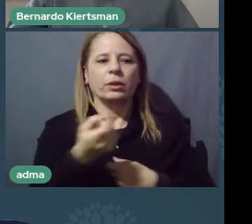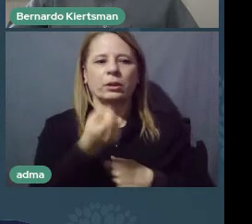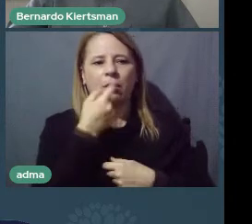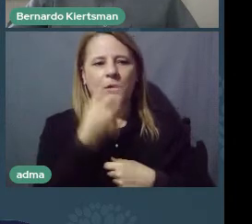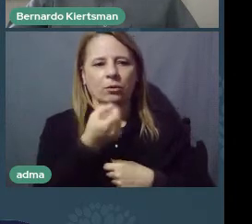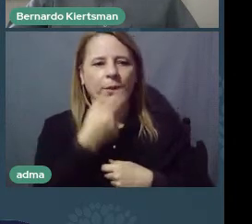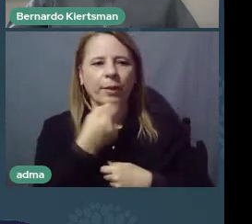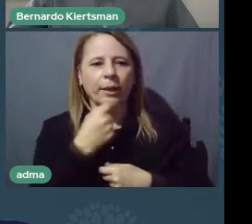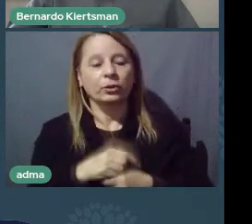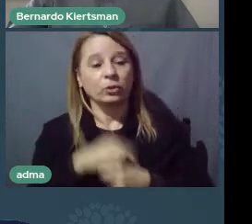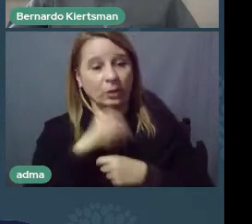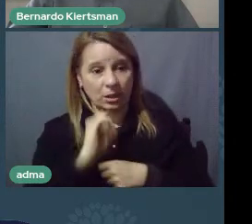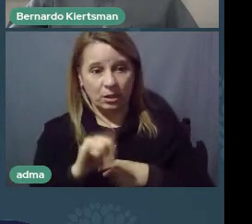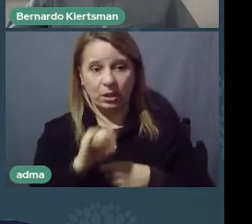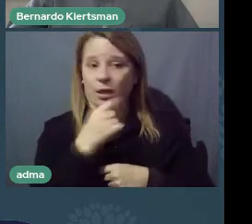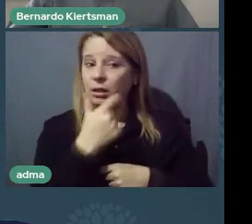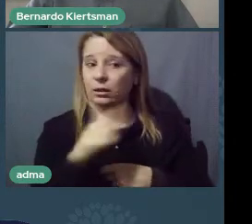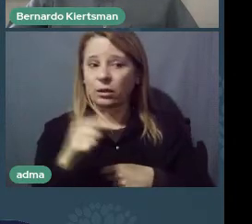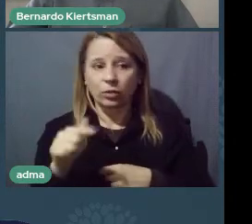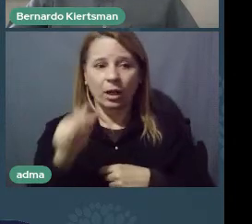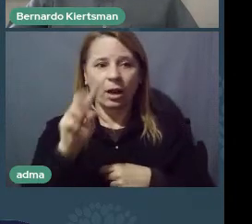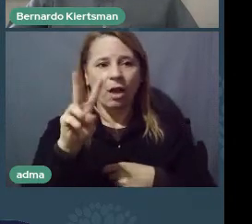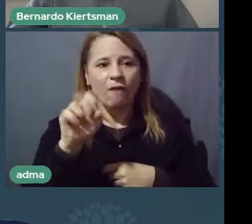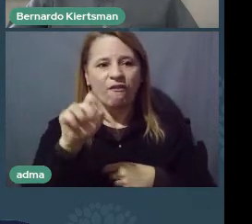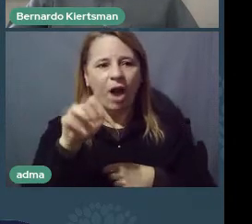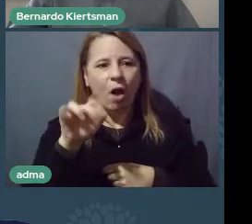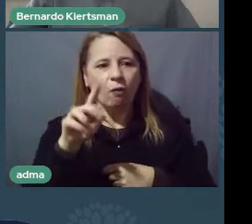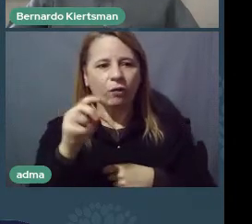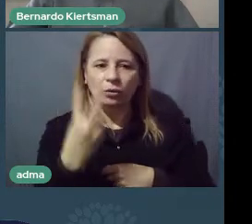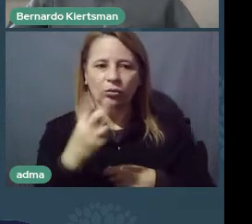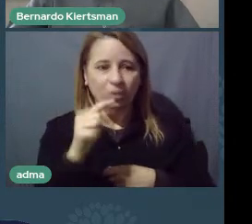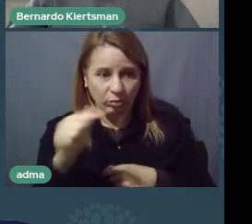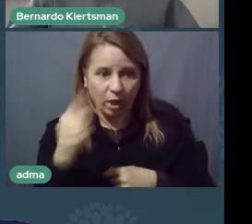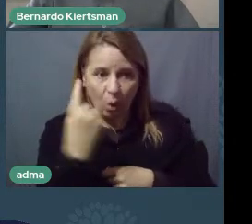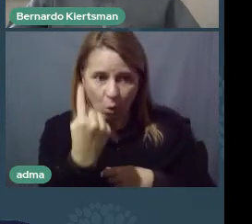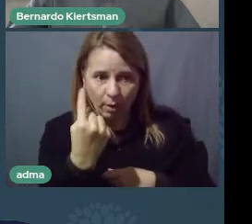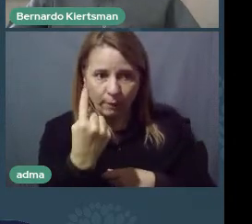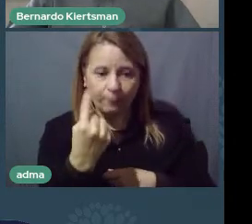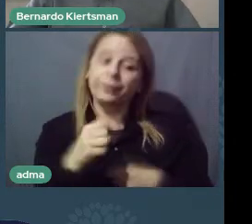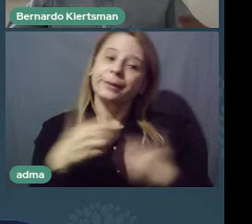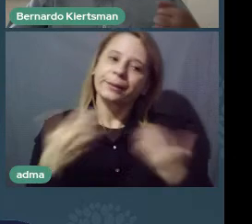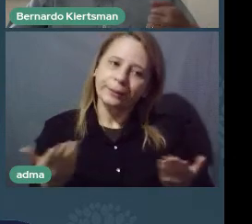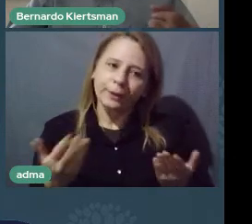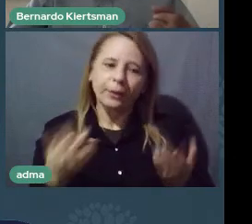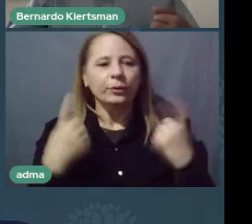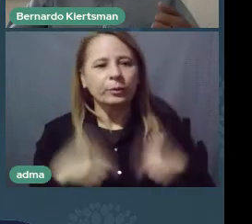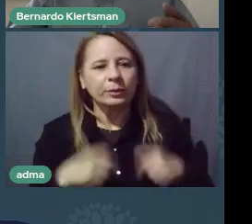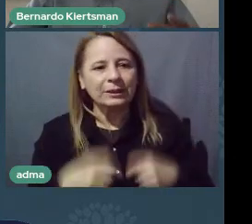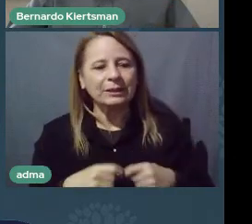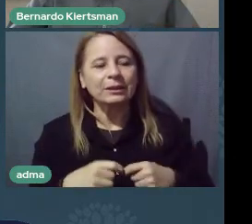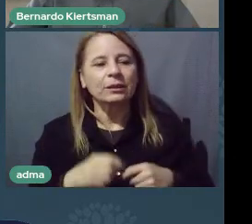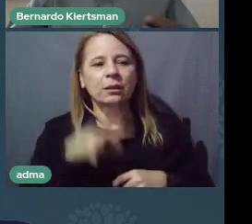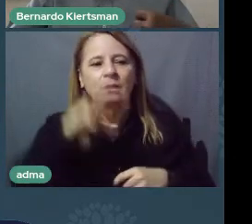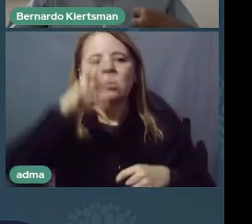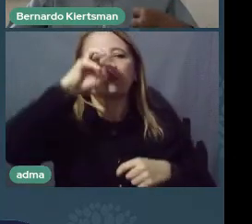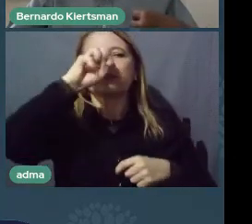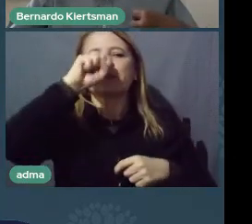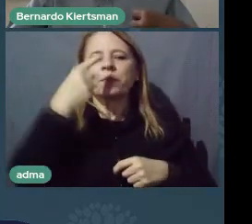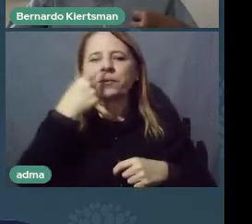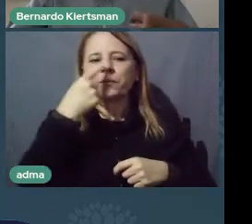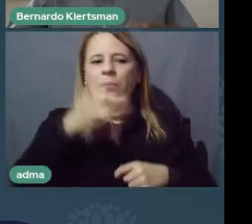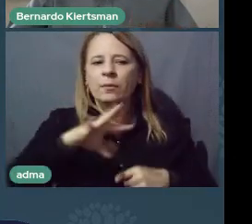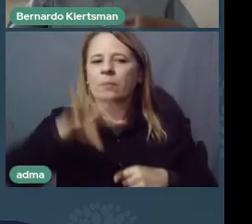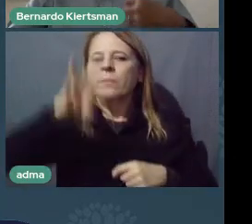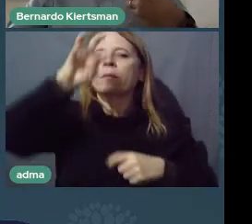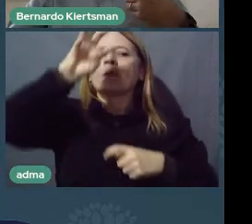não tiver 2 válvulas, tiver uma válvula só, aí você já tem que ter um controle inspiratório, fazer uma